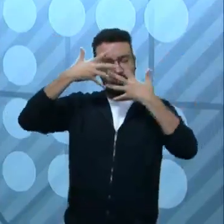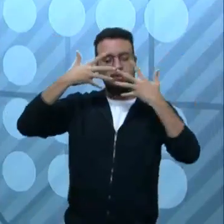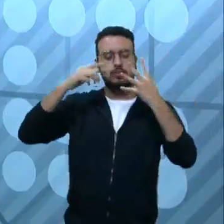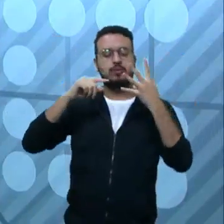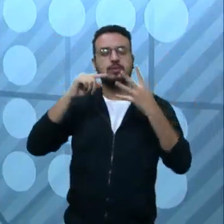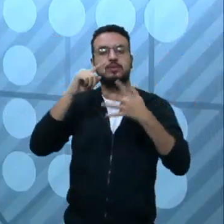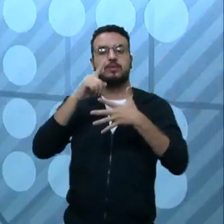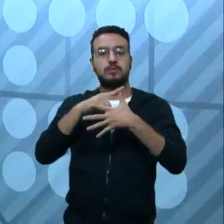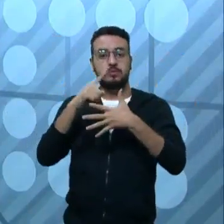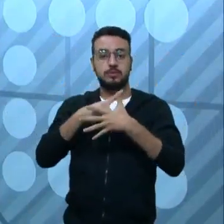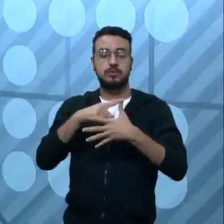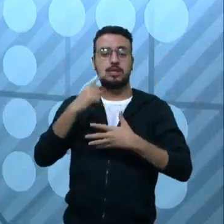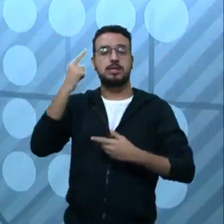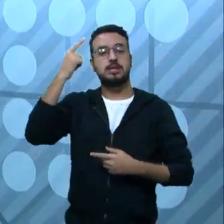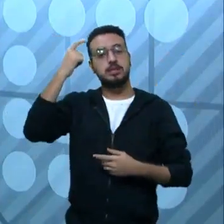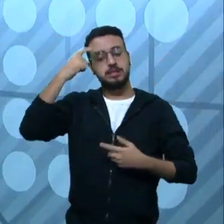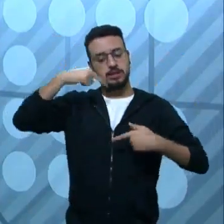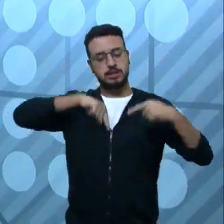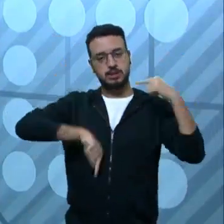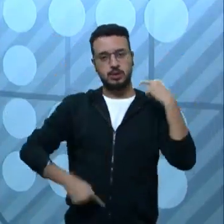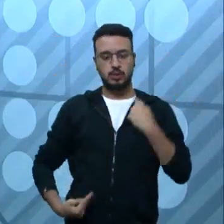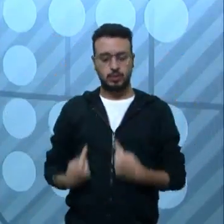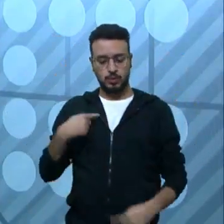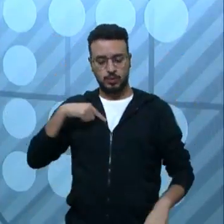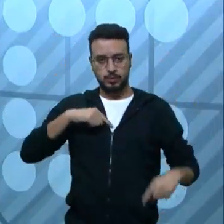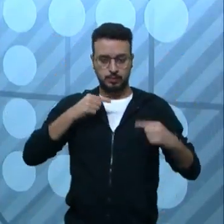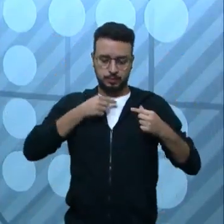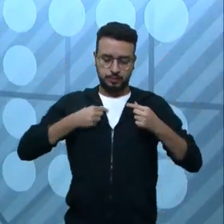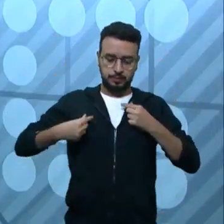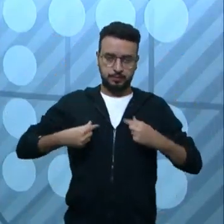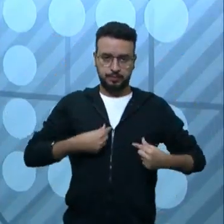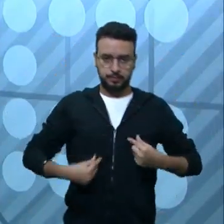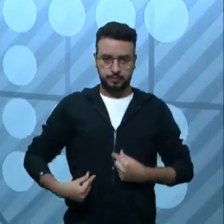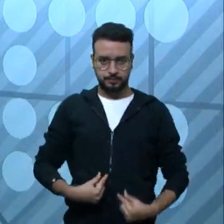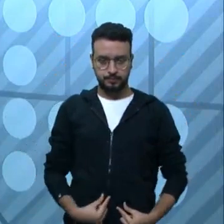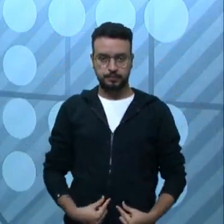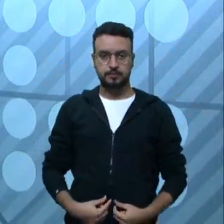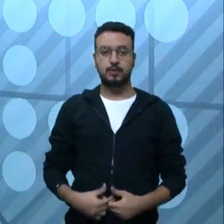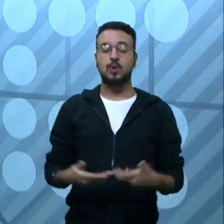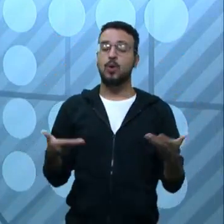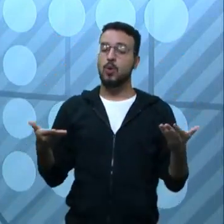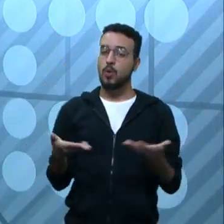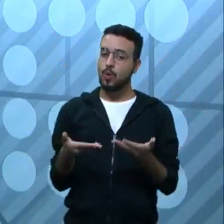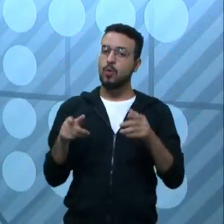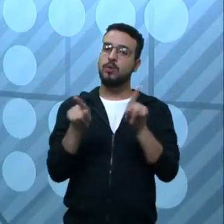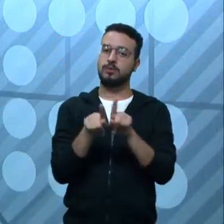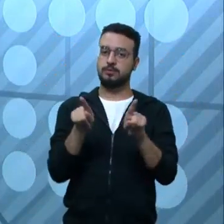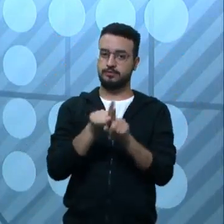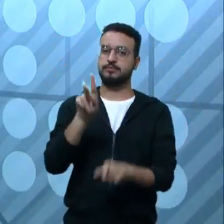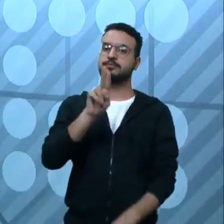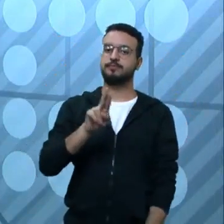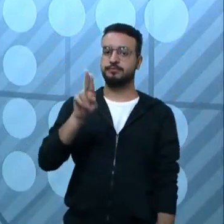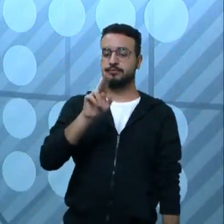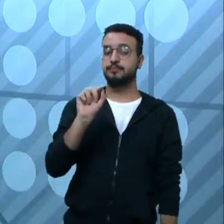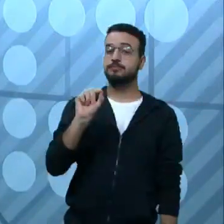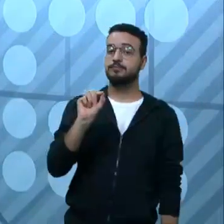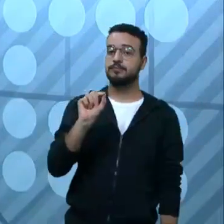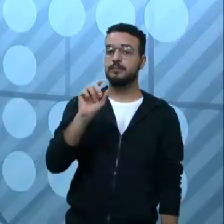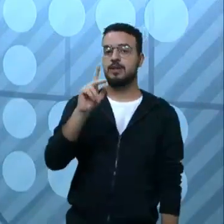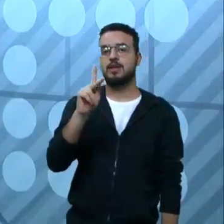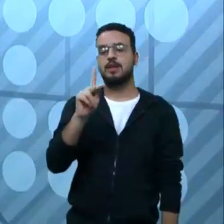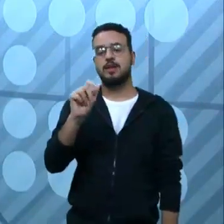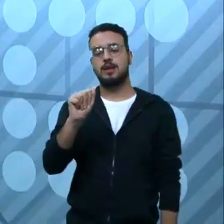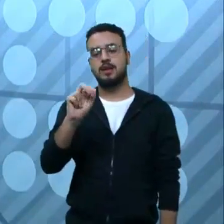pouco a Jéssica, a tutora que está acompanhando a gente aqui, vai passar o PIN para vocês, então